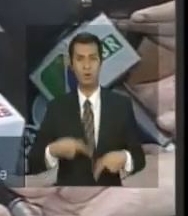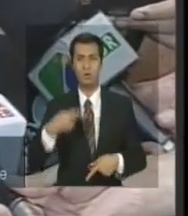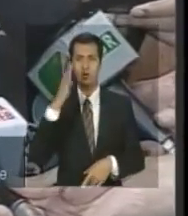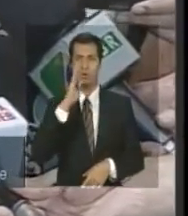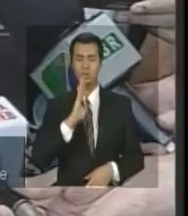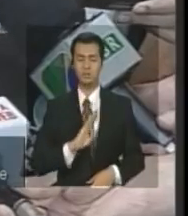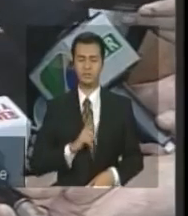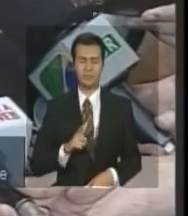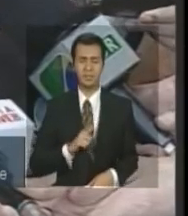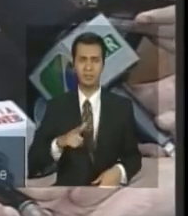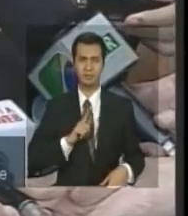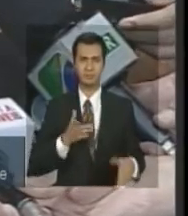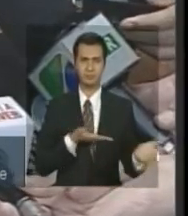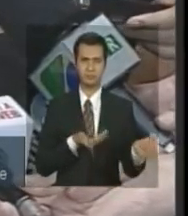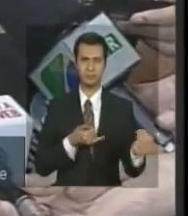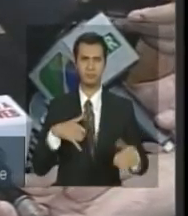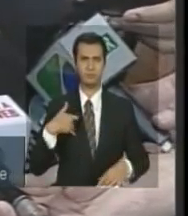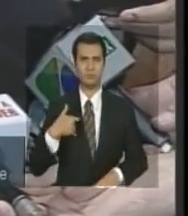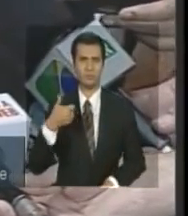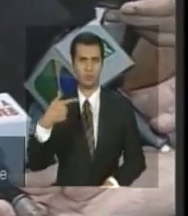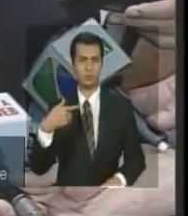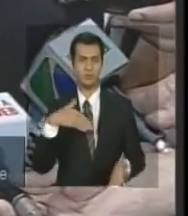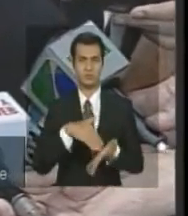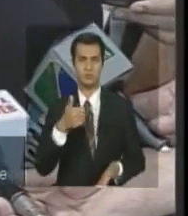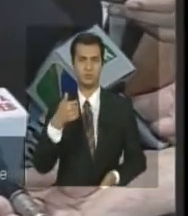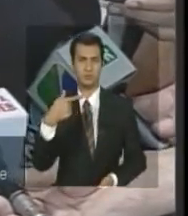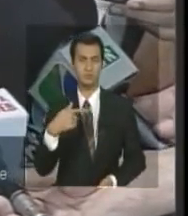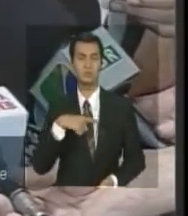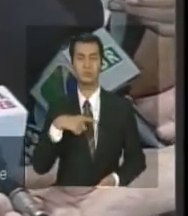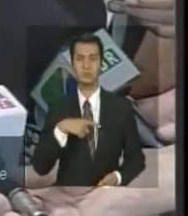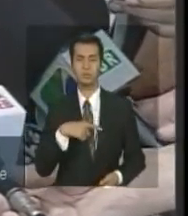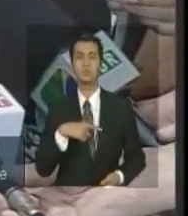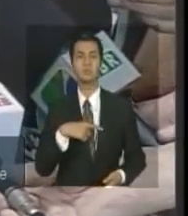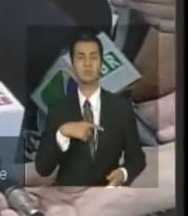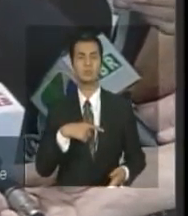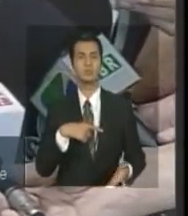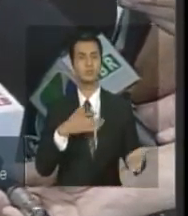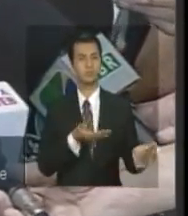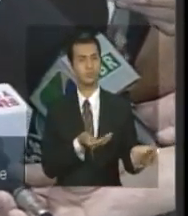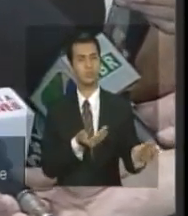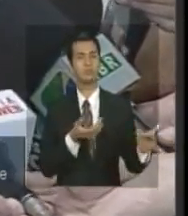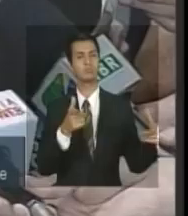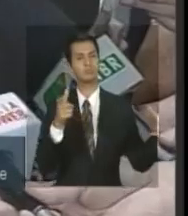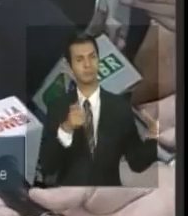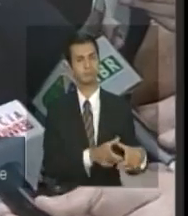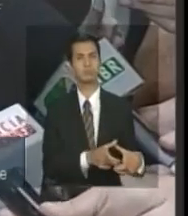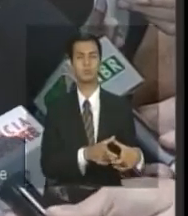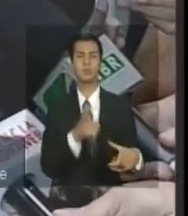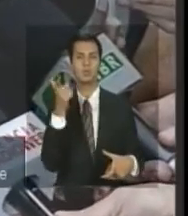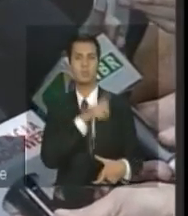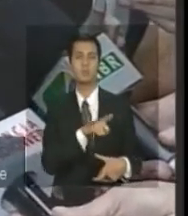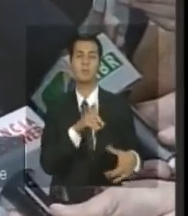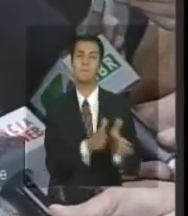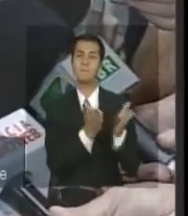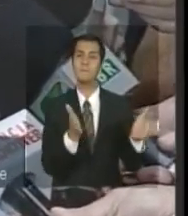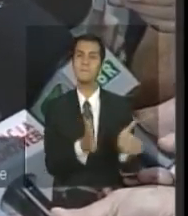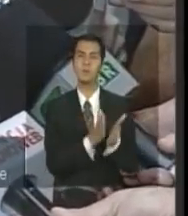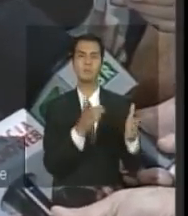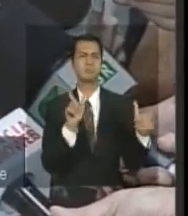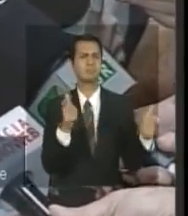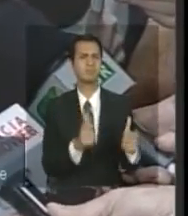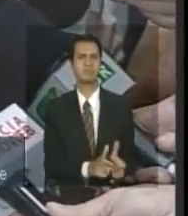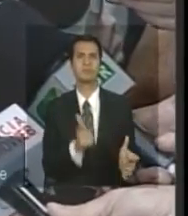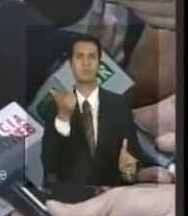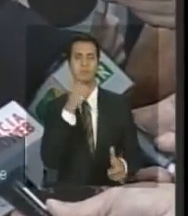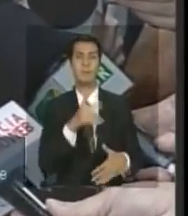jovens entre 12 e 17 anos, pobres e extremamente pobres, do que nós tínhamos em 2004. Isso é um grande avanço do